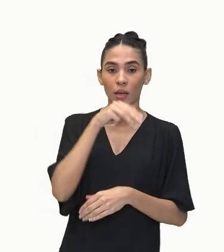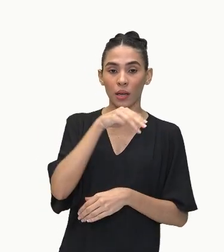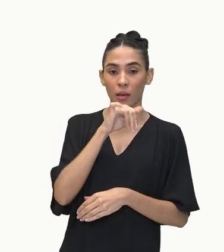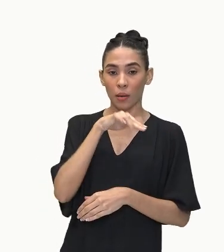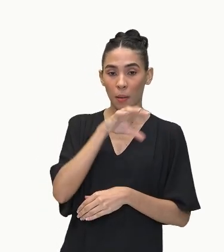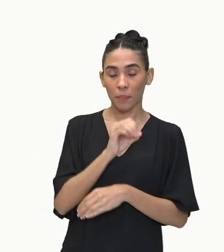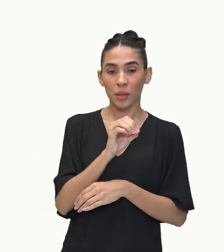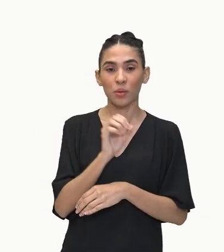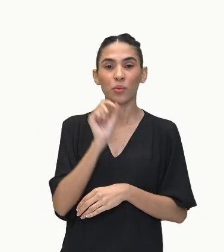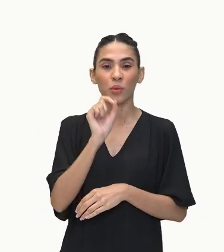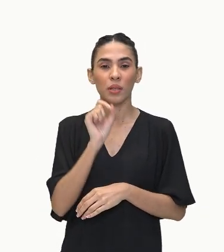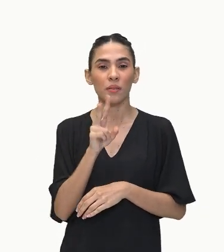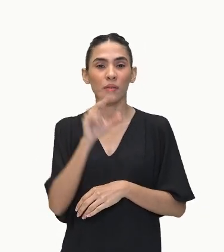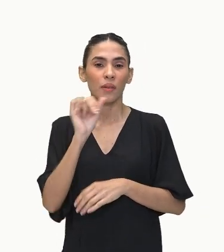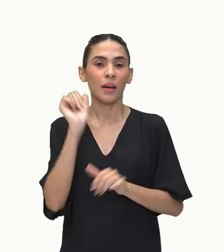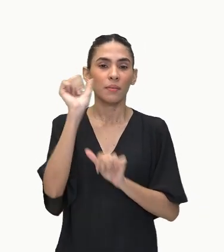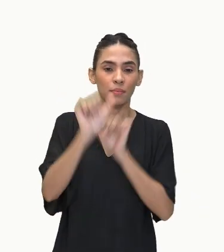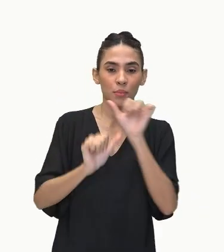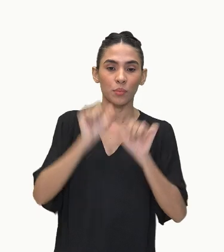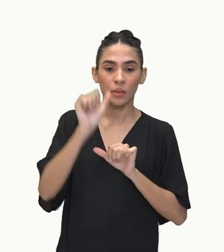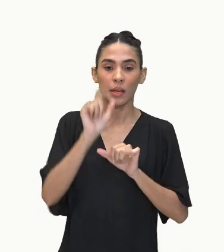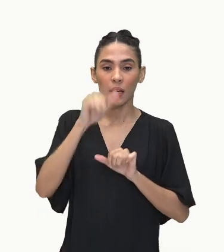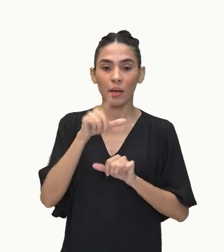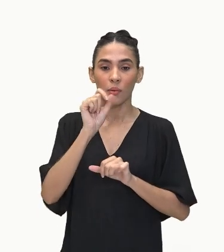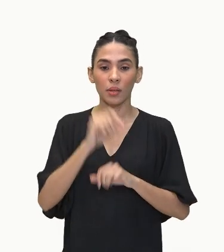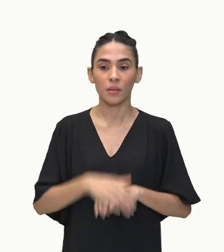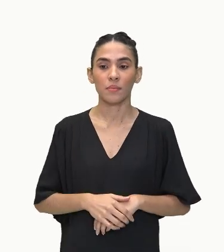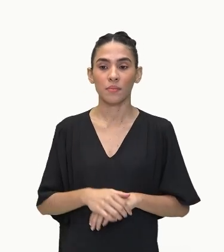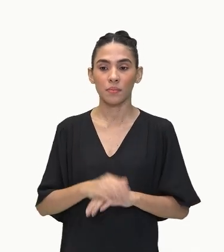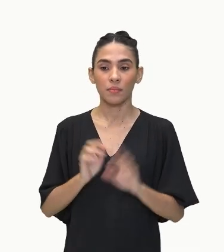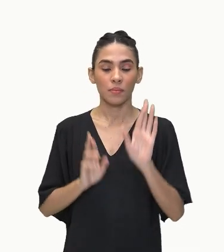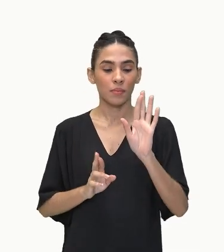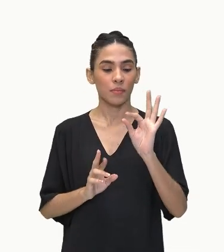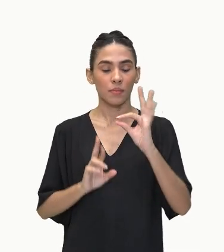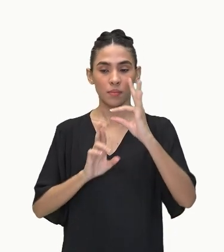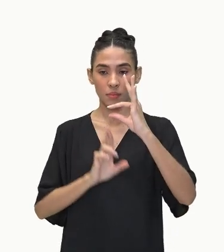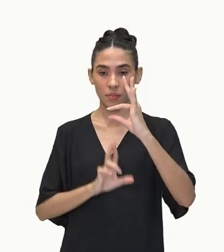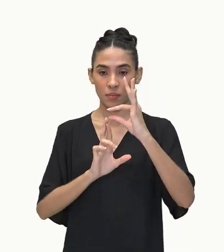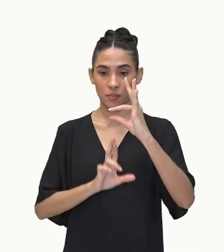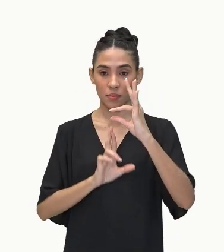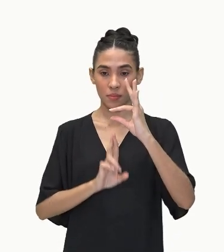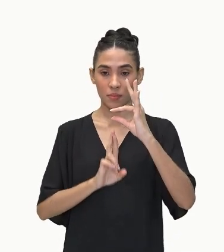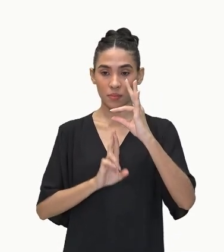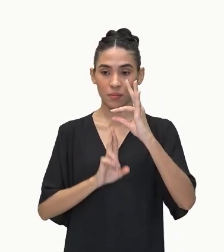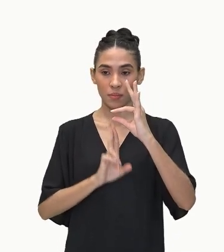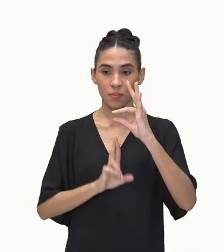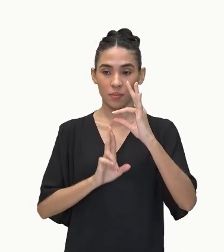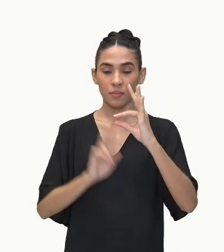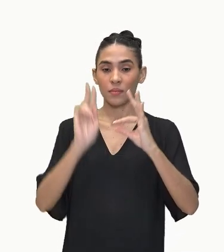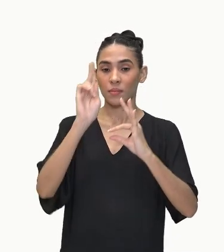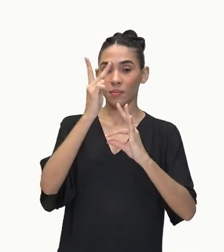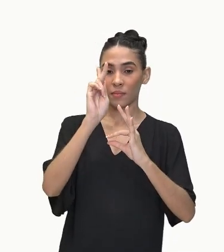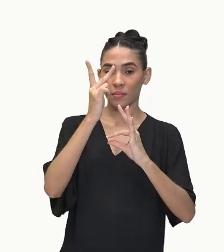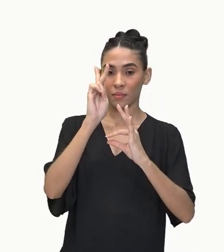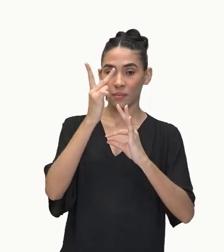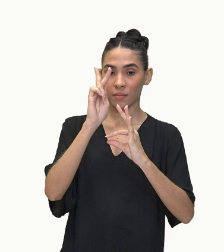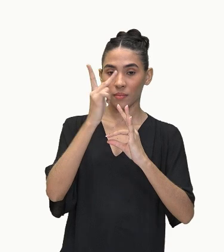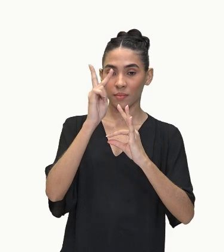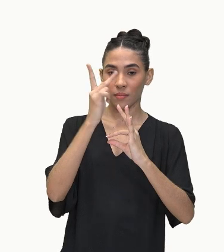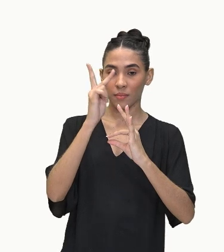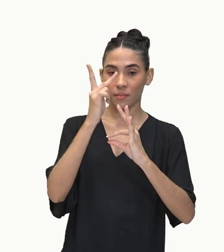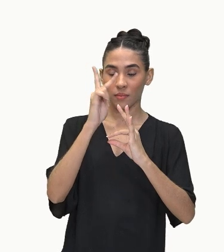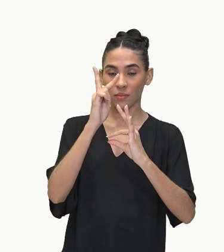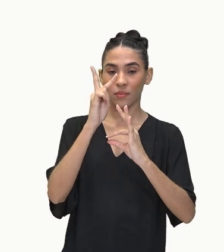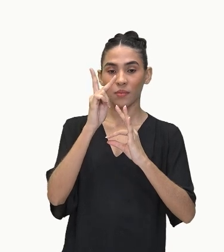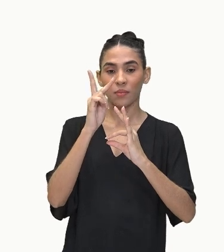vai modificar um aminoácido do outro é aqui, ó. Sempre vai ter o hidrogênio, né, com exceção de um único, e